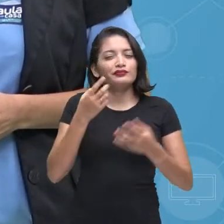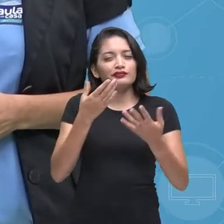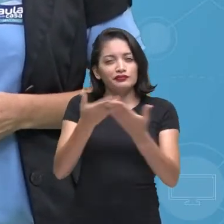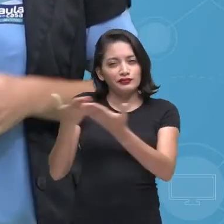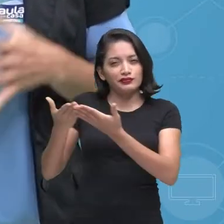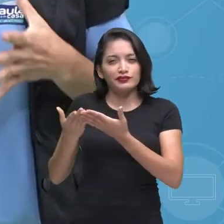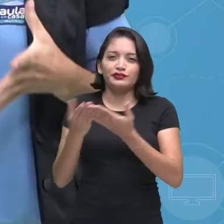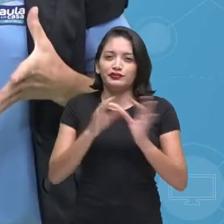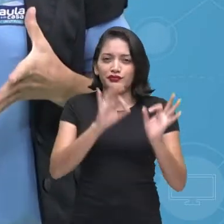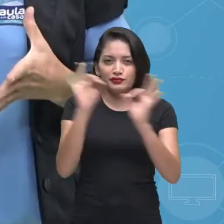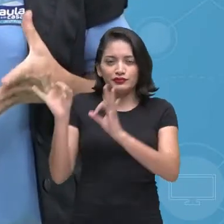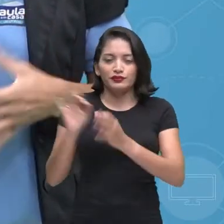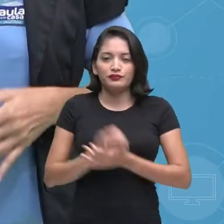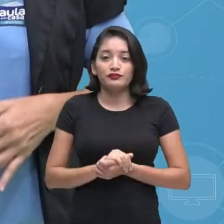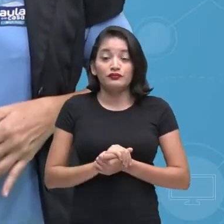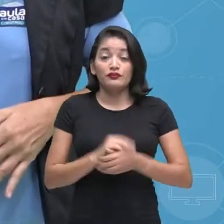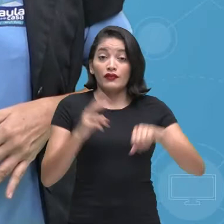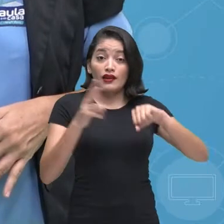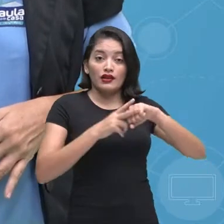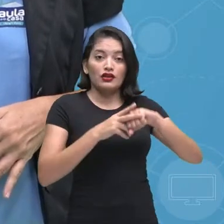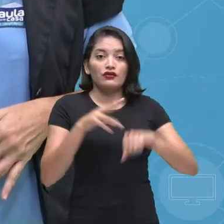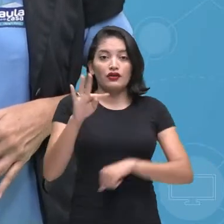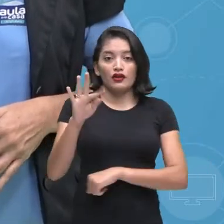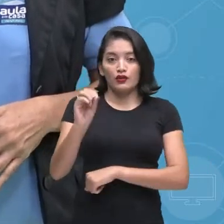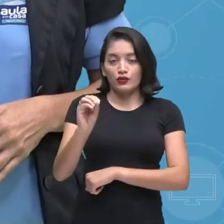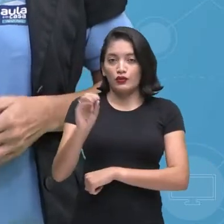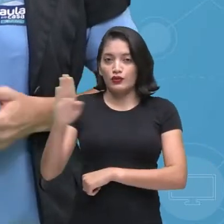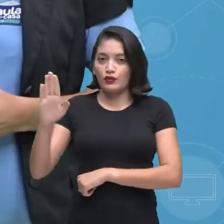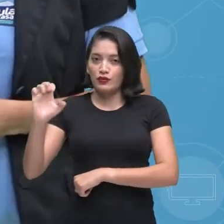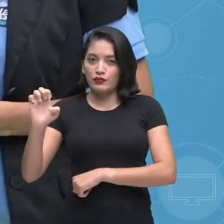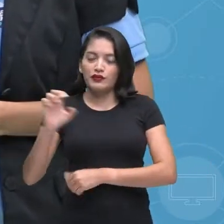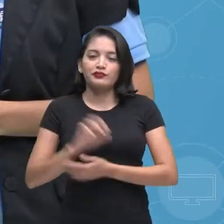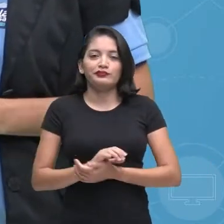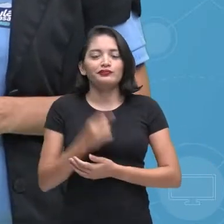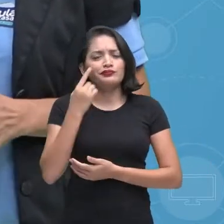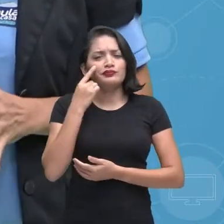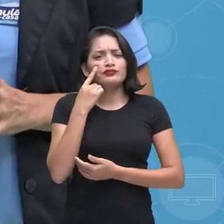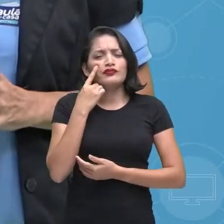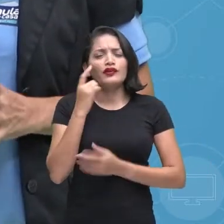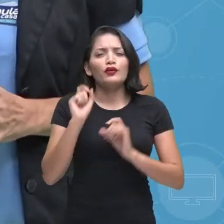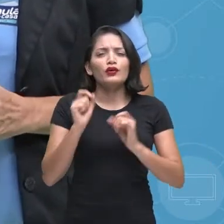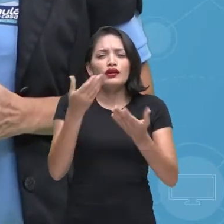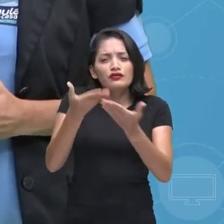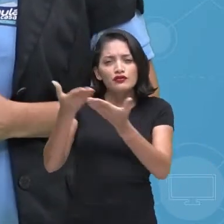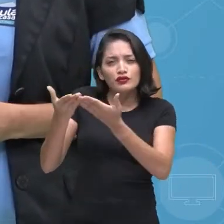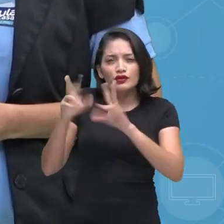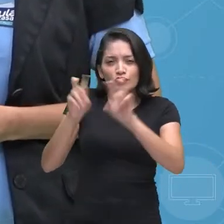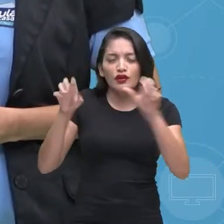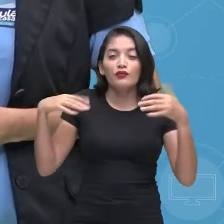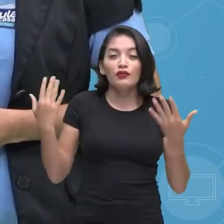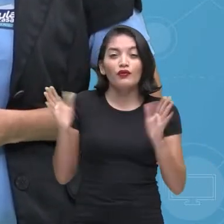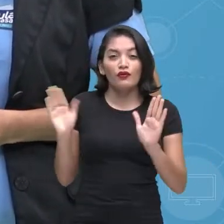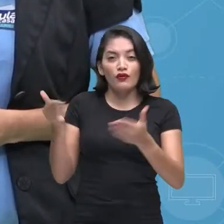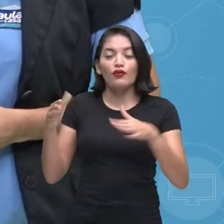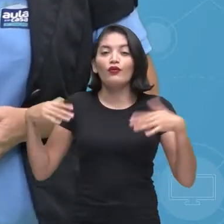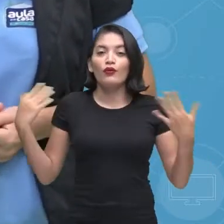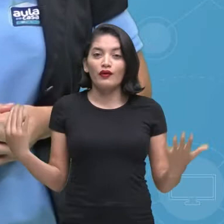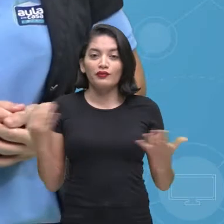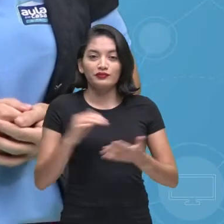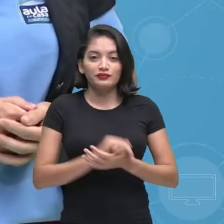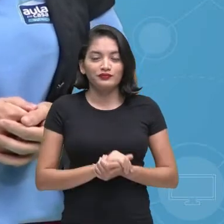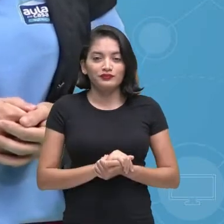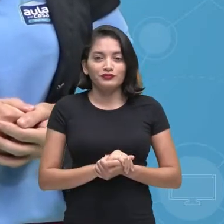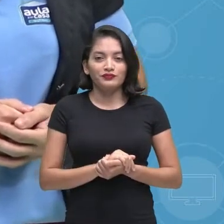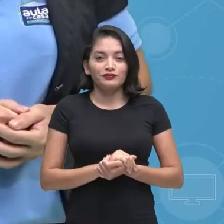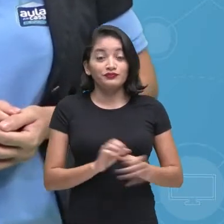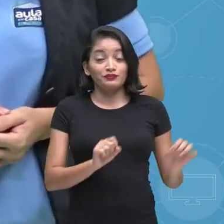bom primeiro not be vamos falar senão vamos temer então confira aqui comigo o que a gente vai ver um pouquinho sobre ele vamos dar uma olhada aqui